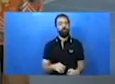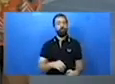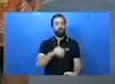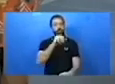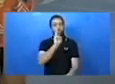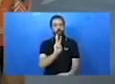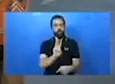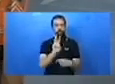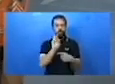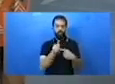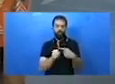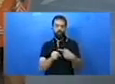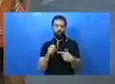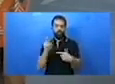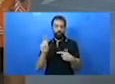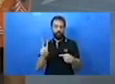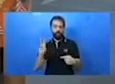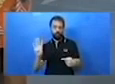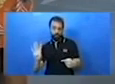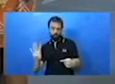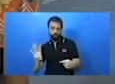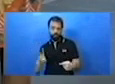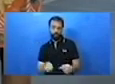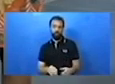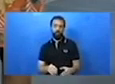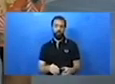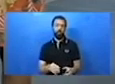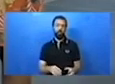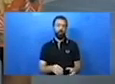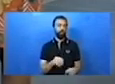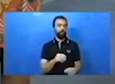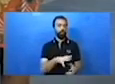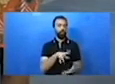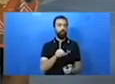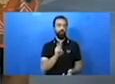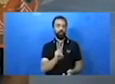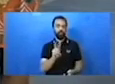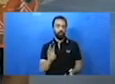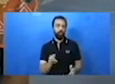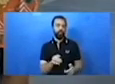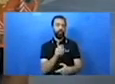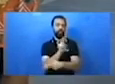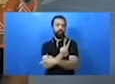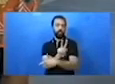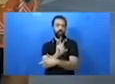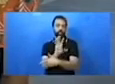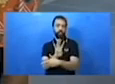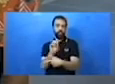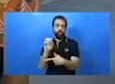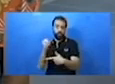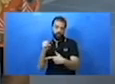total, 24. Divido por 8 grupos. 24 dividido por 8 dá